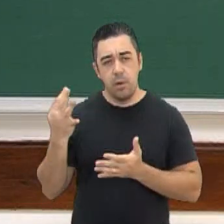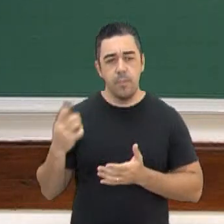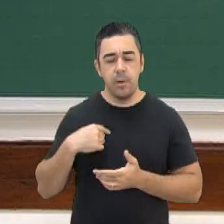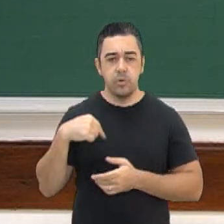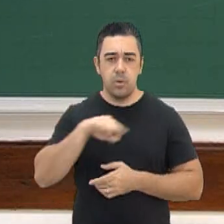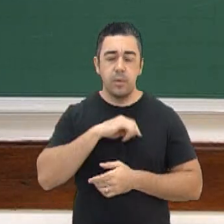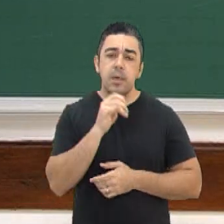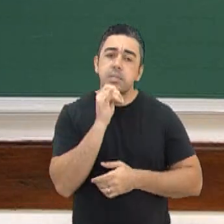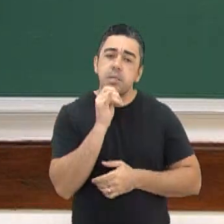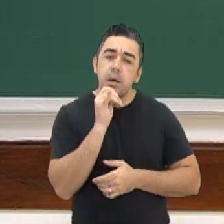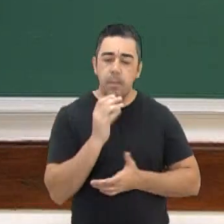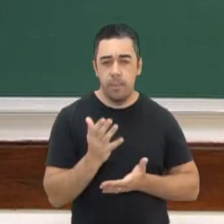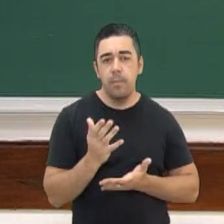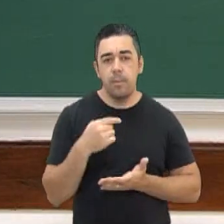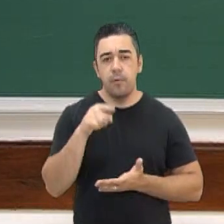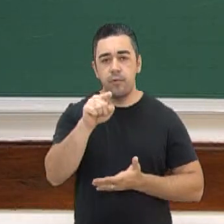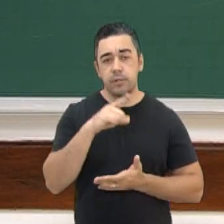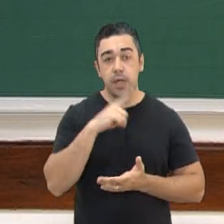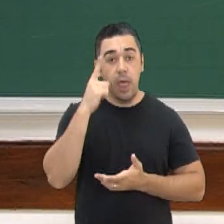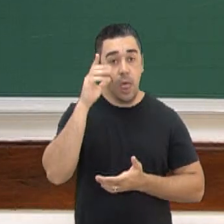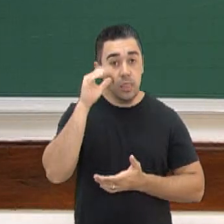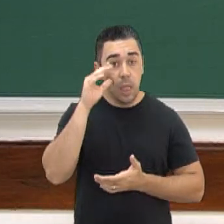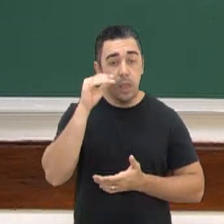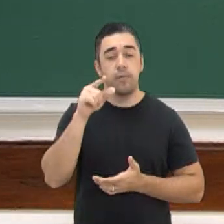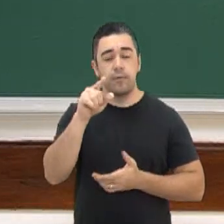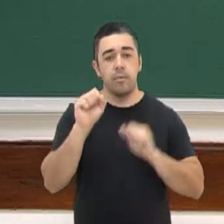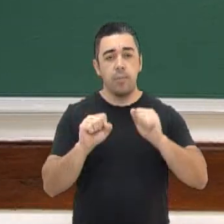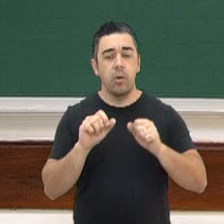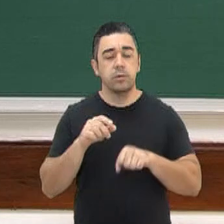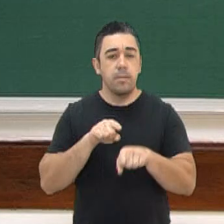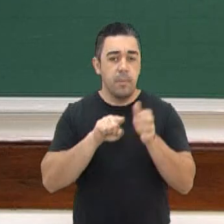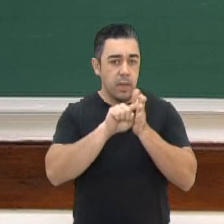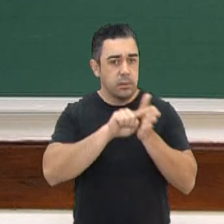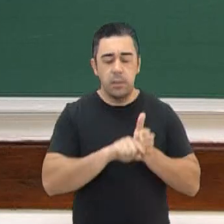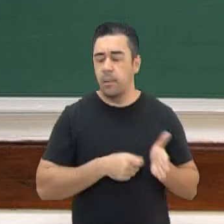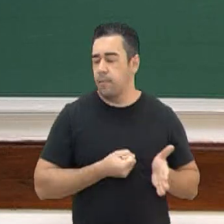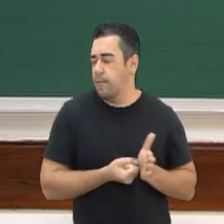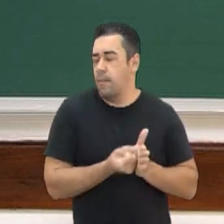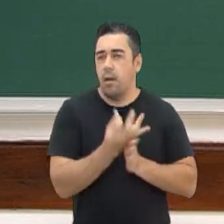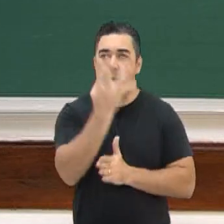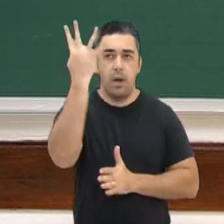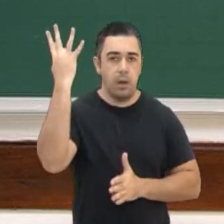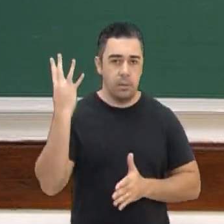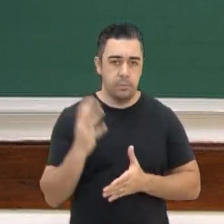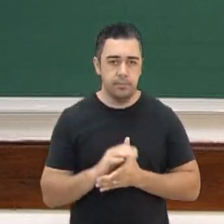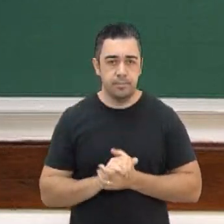termos como exemplo, e aí se você tiver interesse, você pode pesquisar. Existem milhares de tipos.